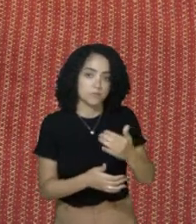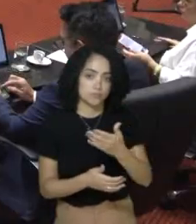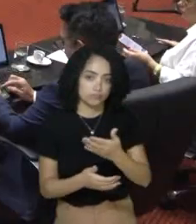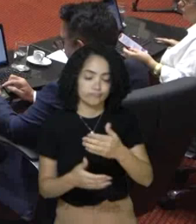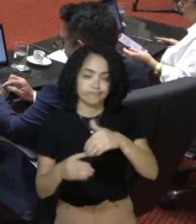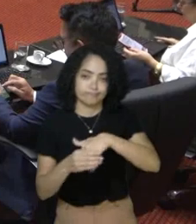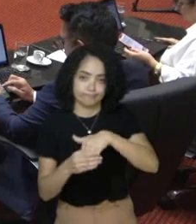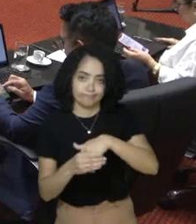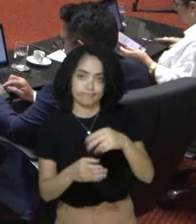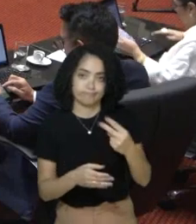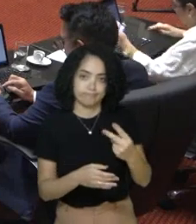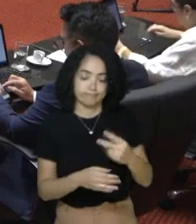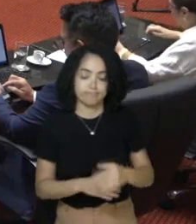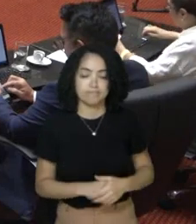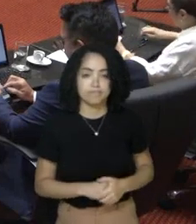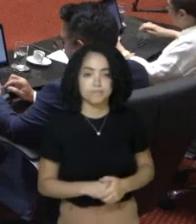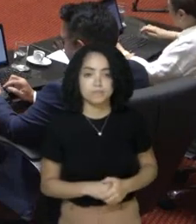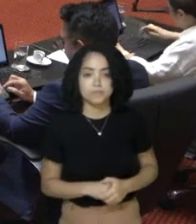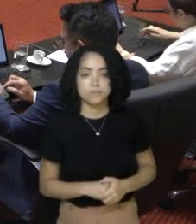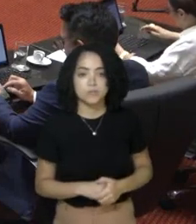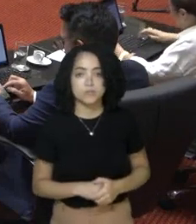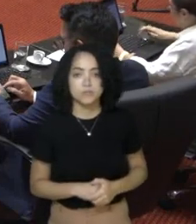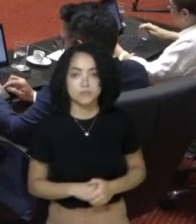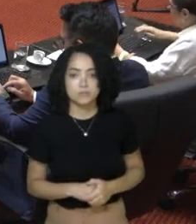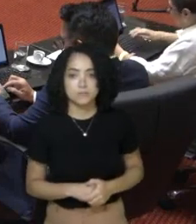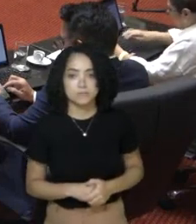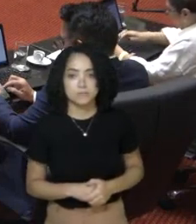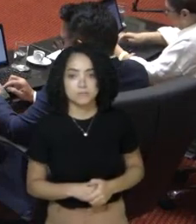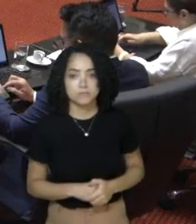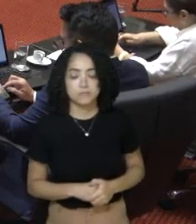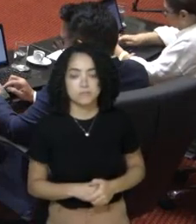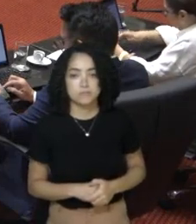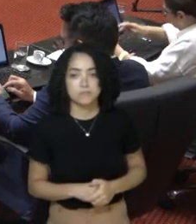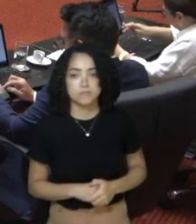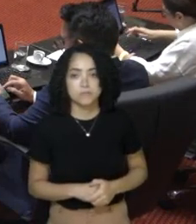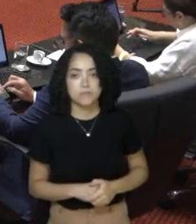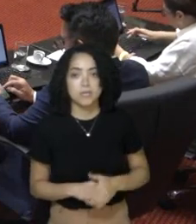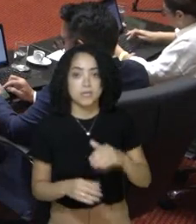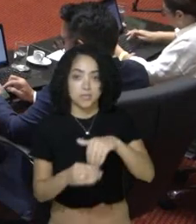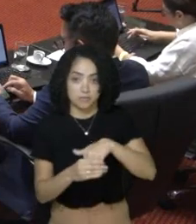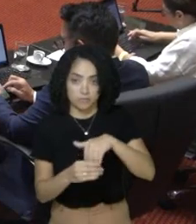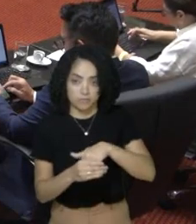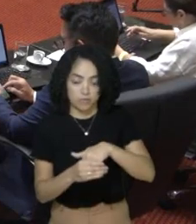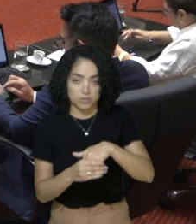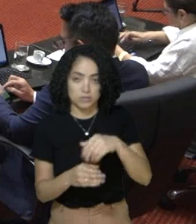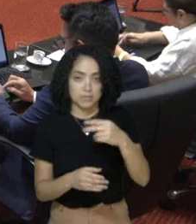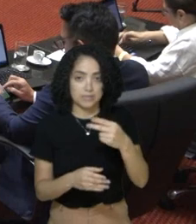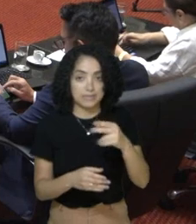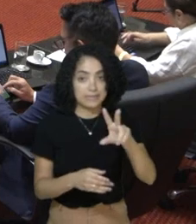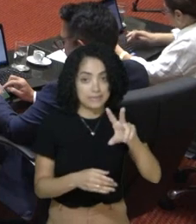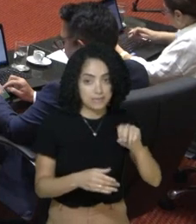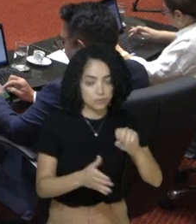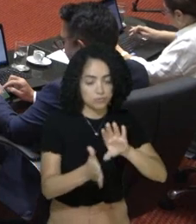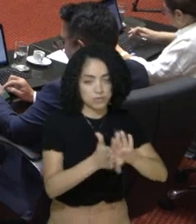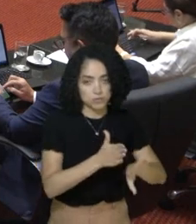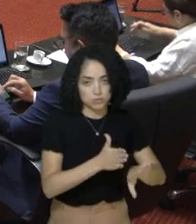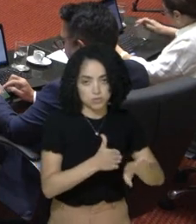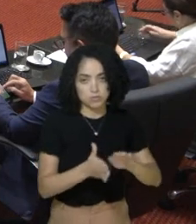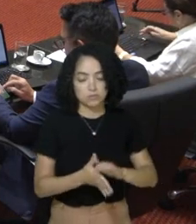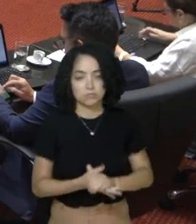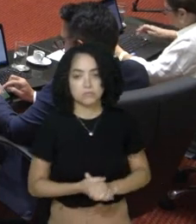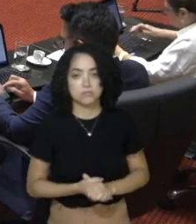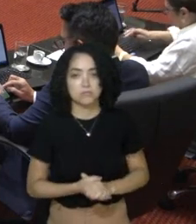2. Quem vota sim, mantém o veto. Quem vota não, rejeita.